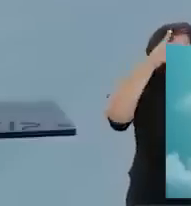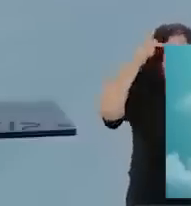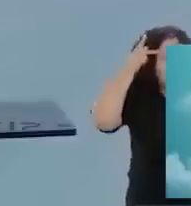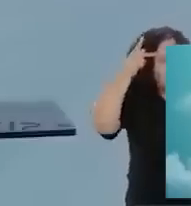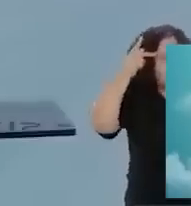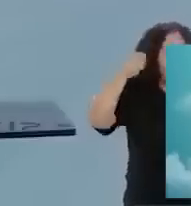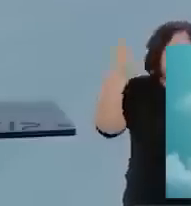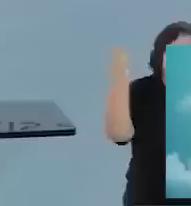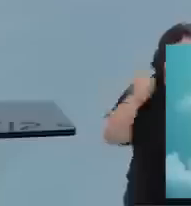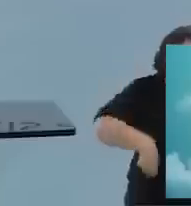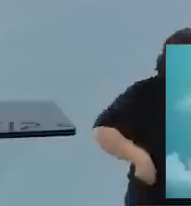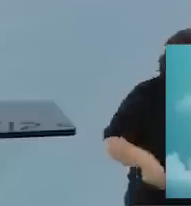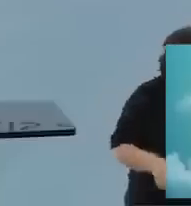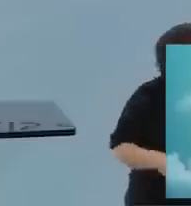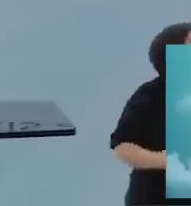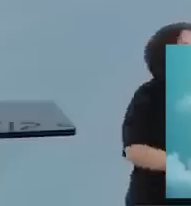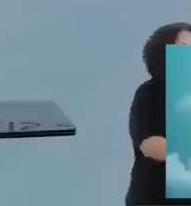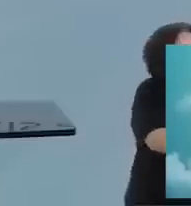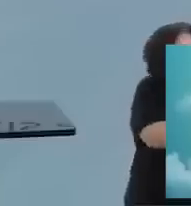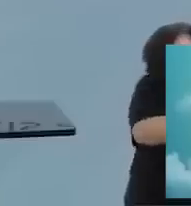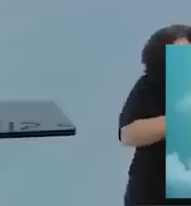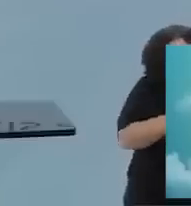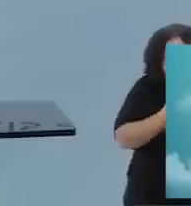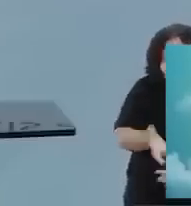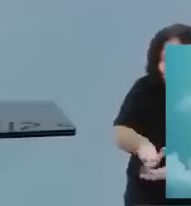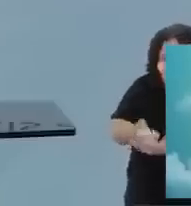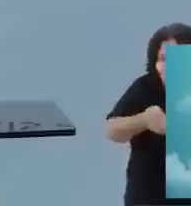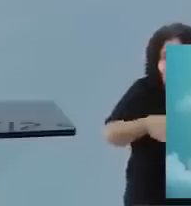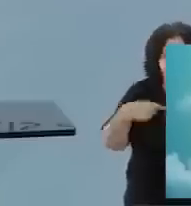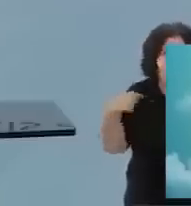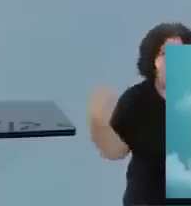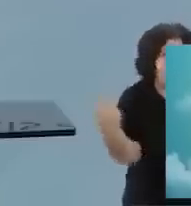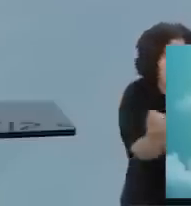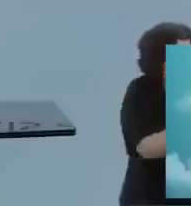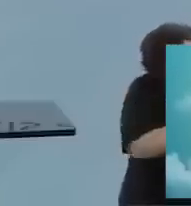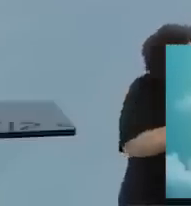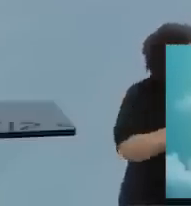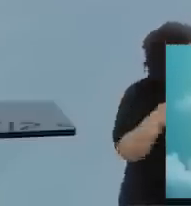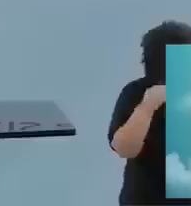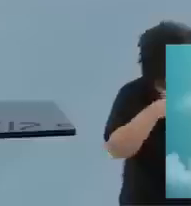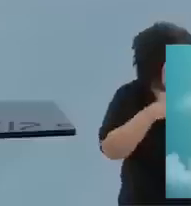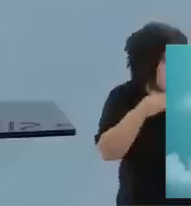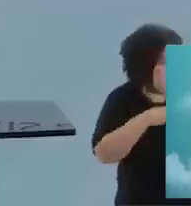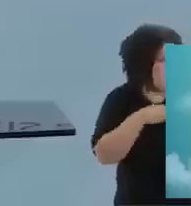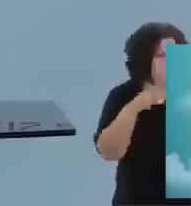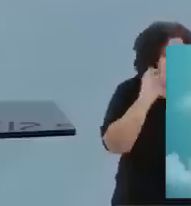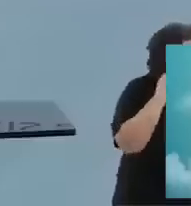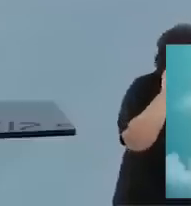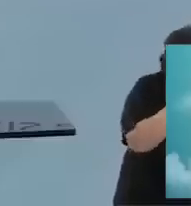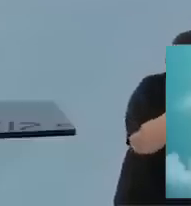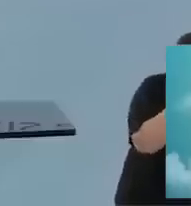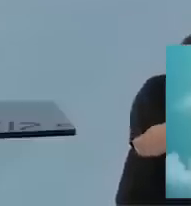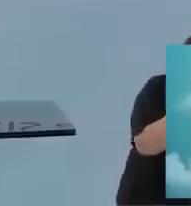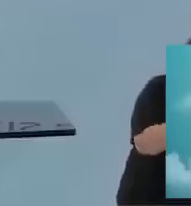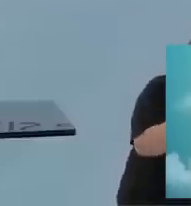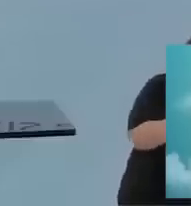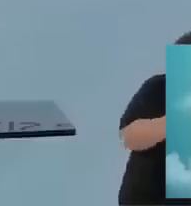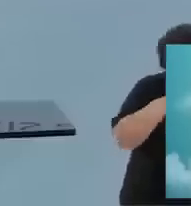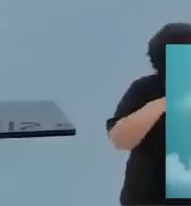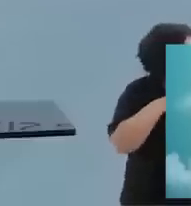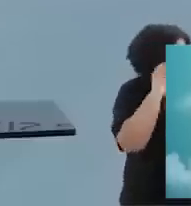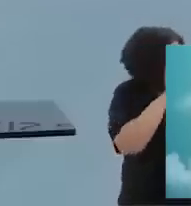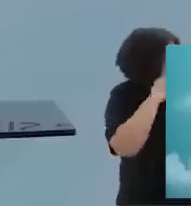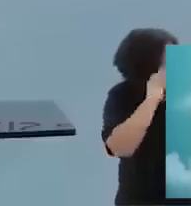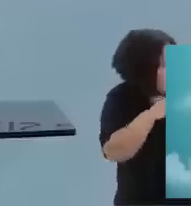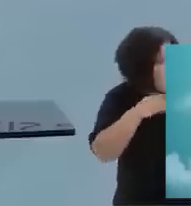como Cristo nos acolheu. Como Ele nos acolheu? Nós éramos fracos, nós éramos ímpios, nós éramos pecadores, nós éramos inimigos, e Deus nos